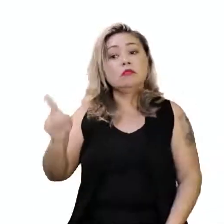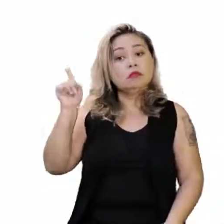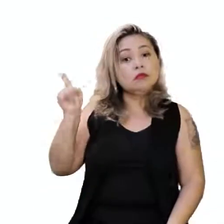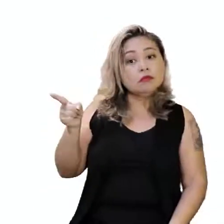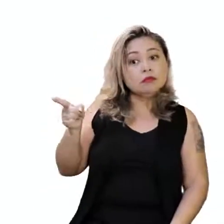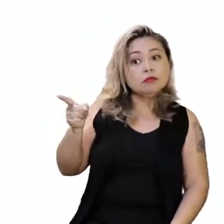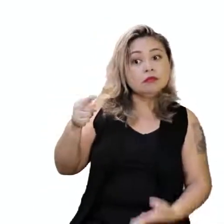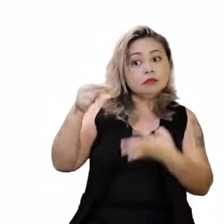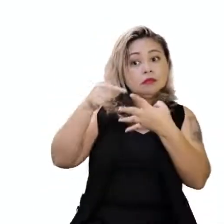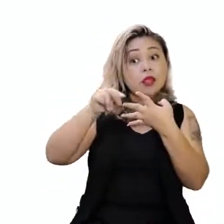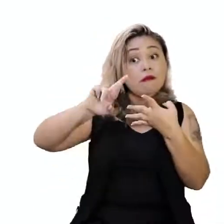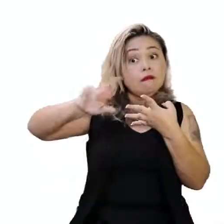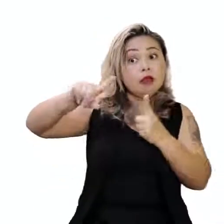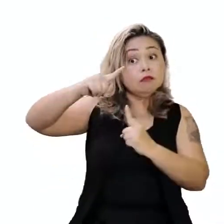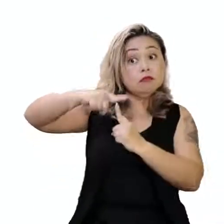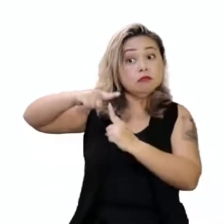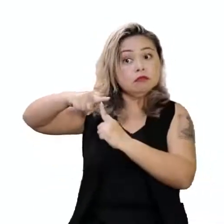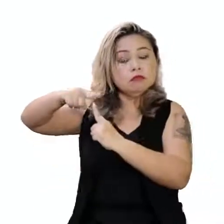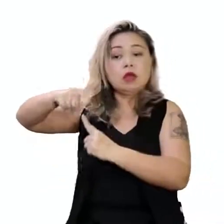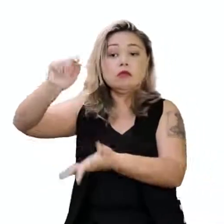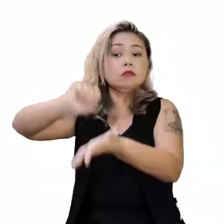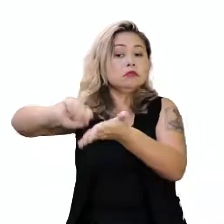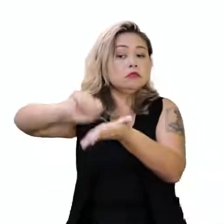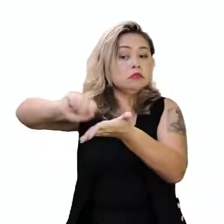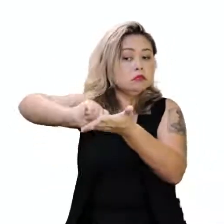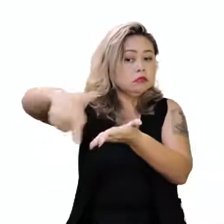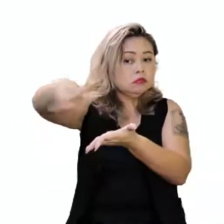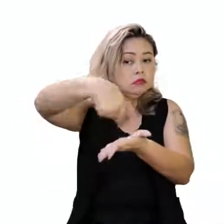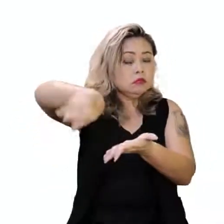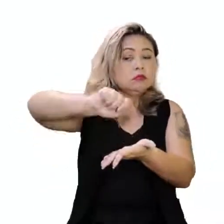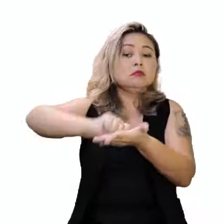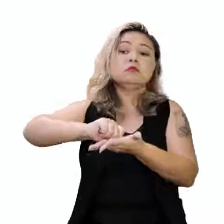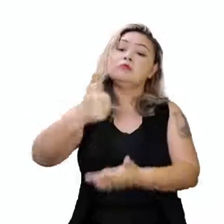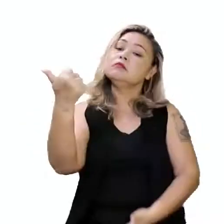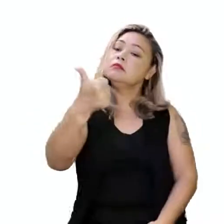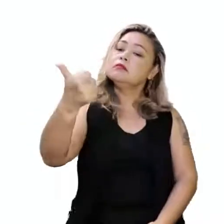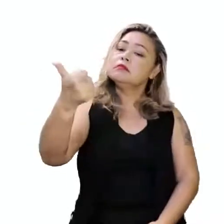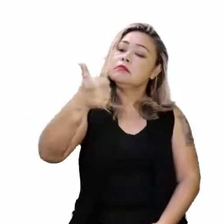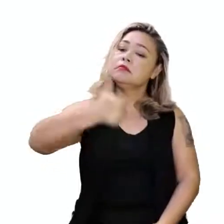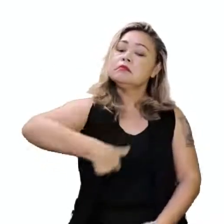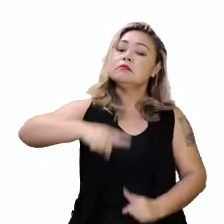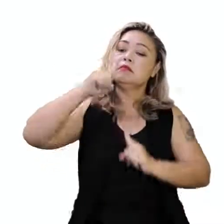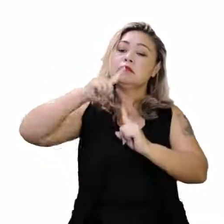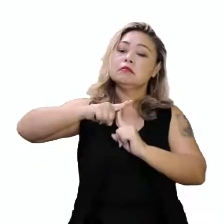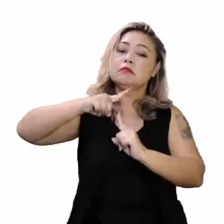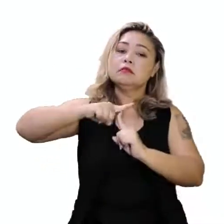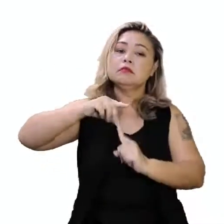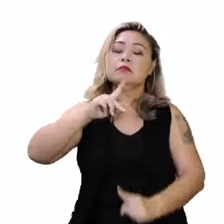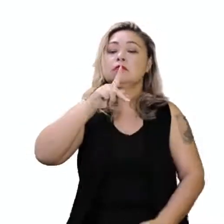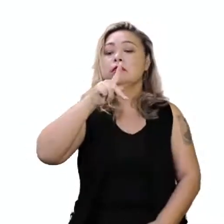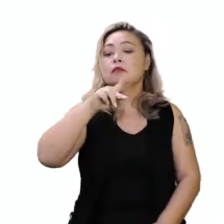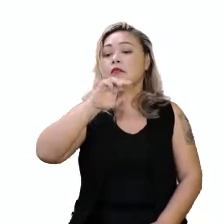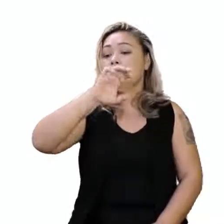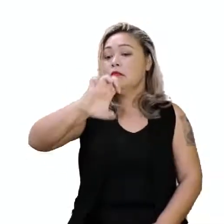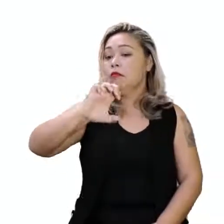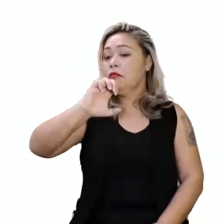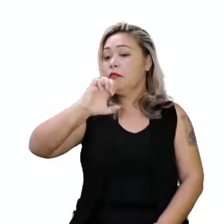Eita, vamos embora. Anota aí, querido. Primeiro tipo de especiação é